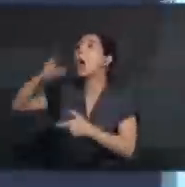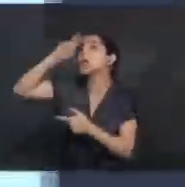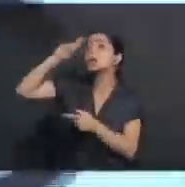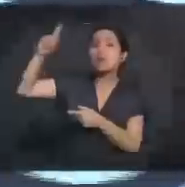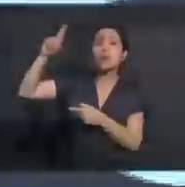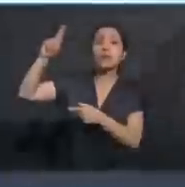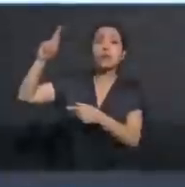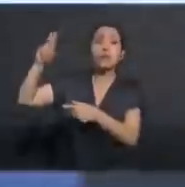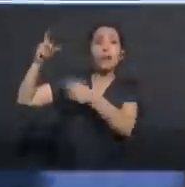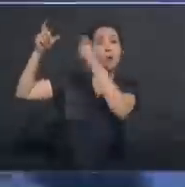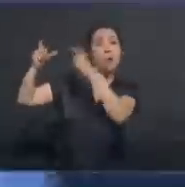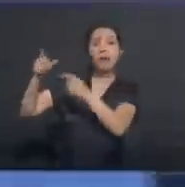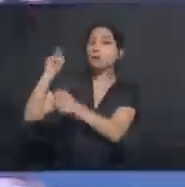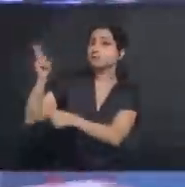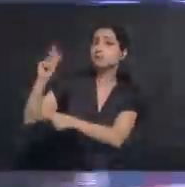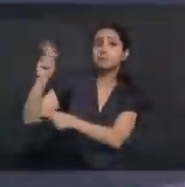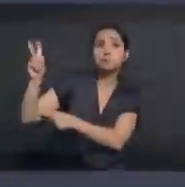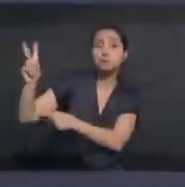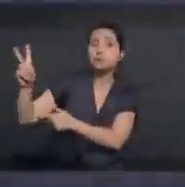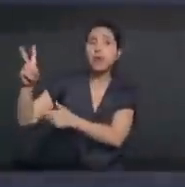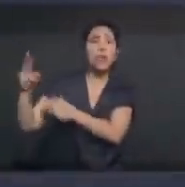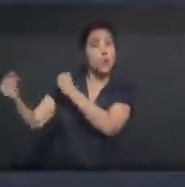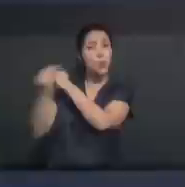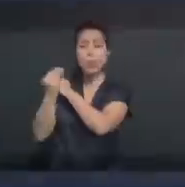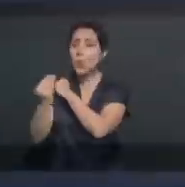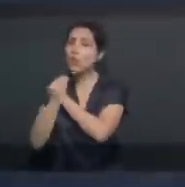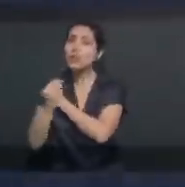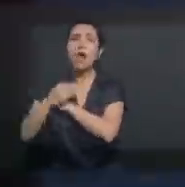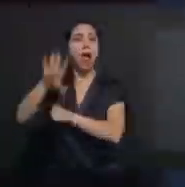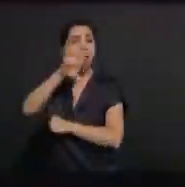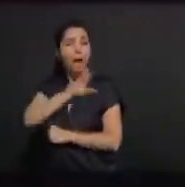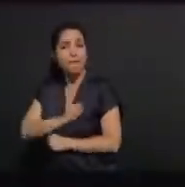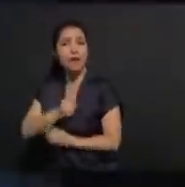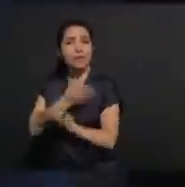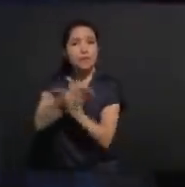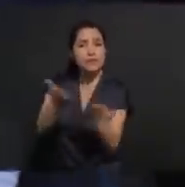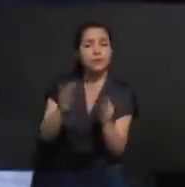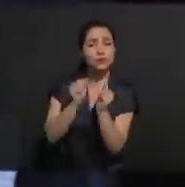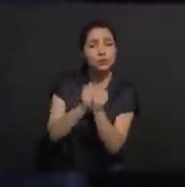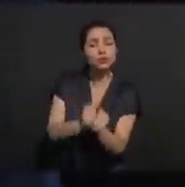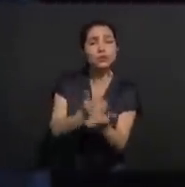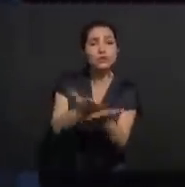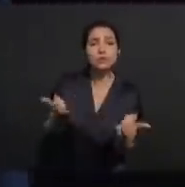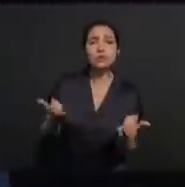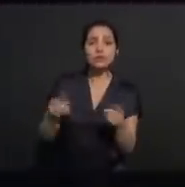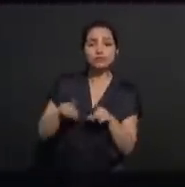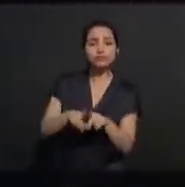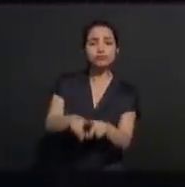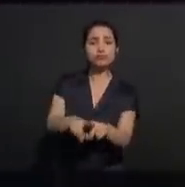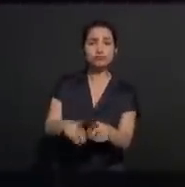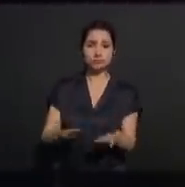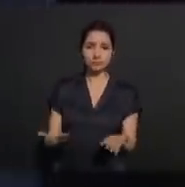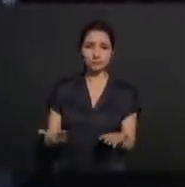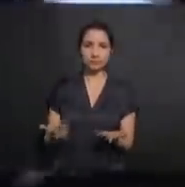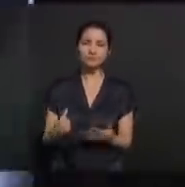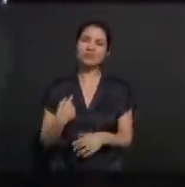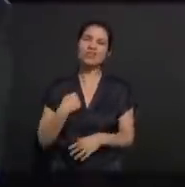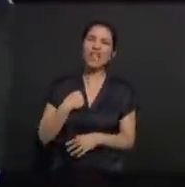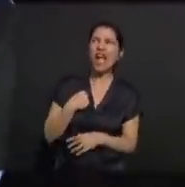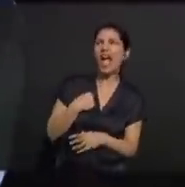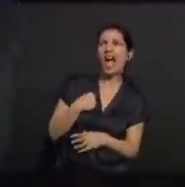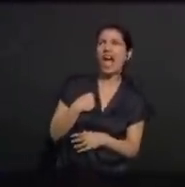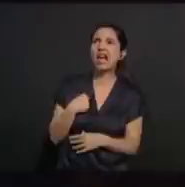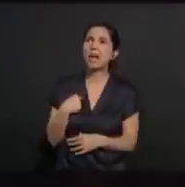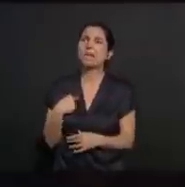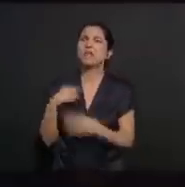mesmo lugar onde ele sempre esteve, cuidando de você, amando você, do seu lado. Ai, mas eu não estou ganhando